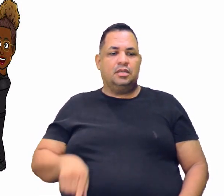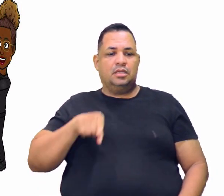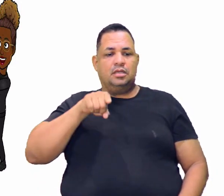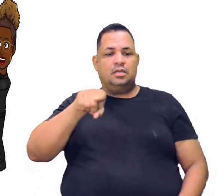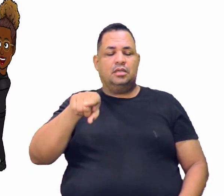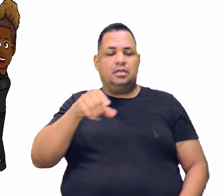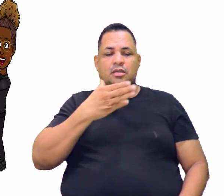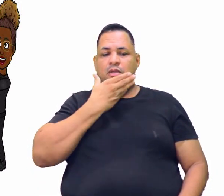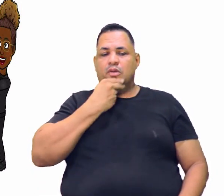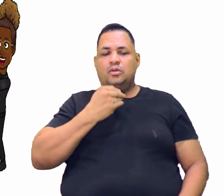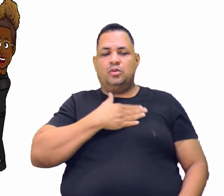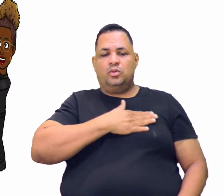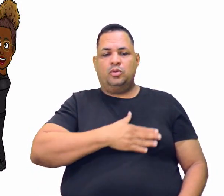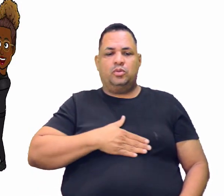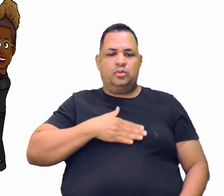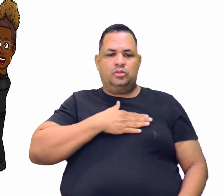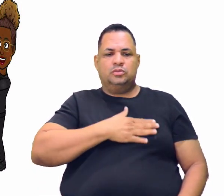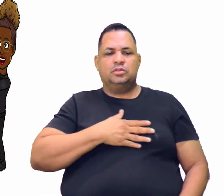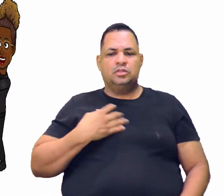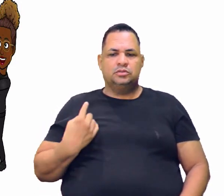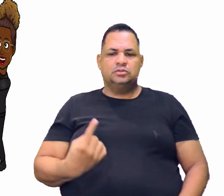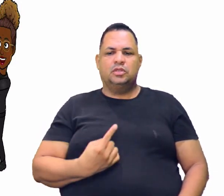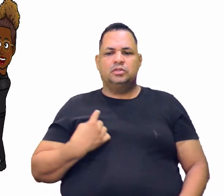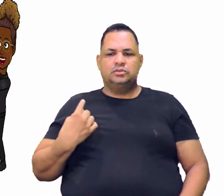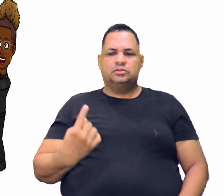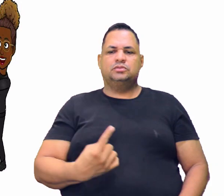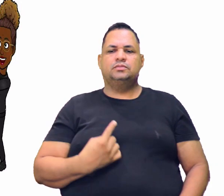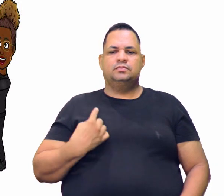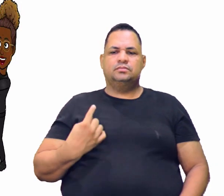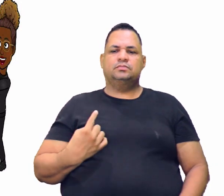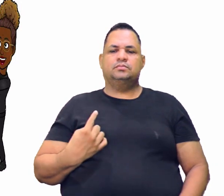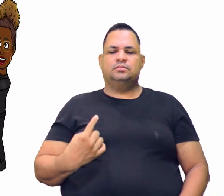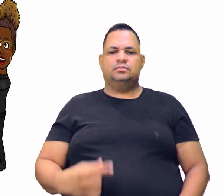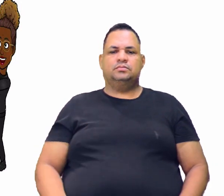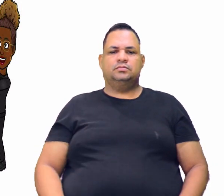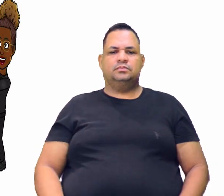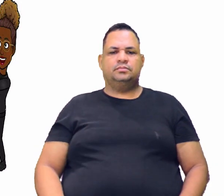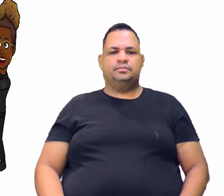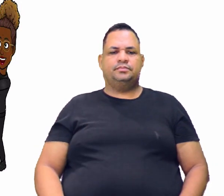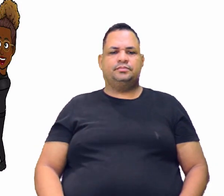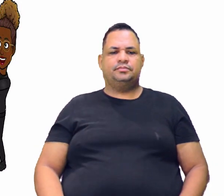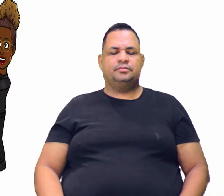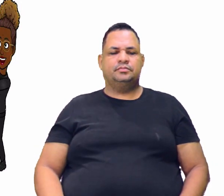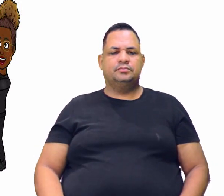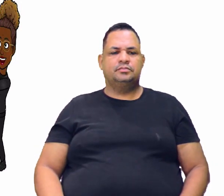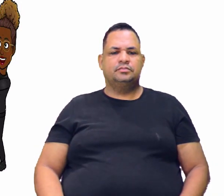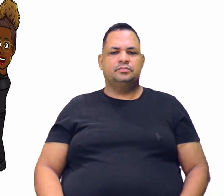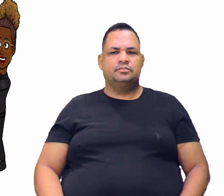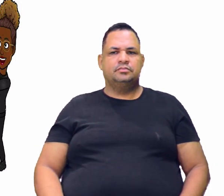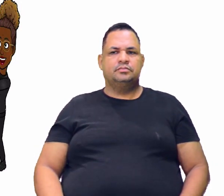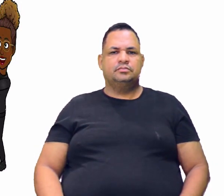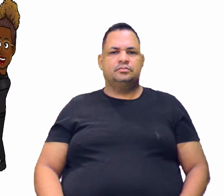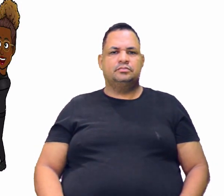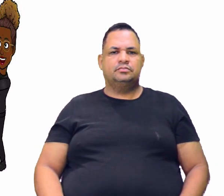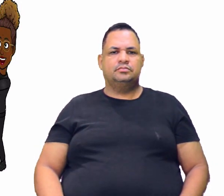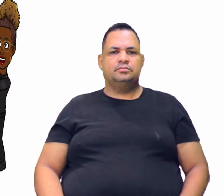Ele gostaria de ficar a sós. Então, aí, ó, é invariável.